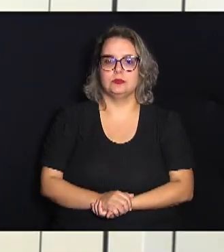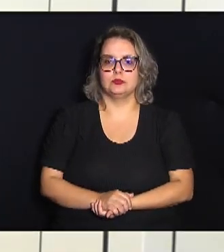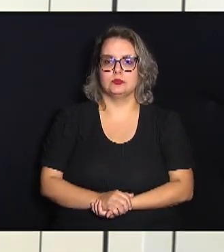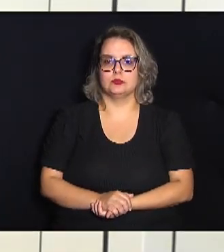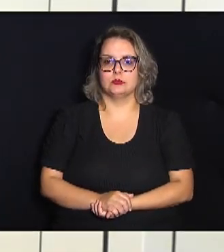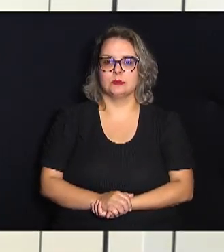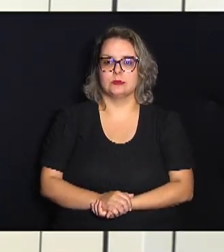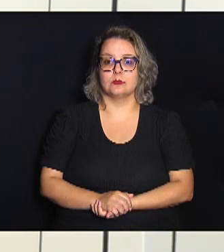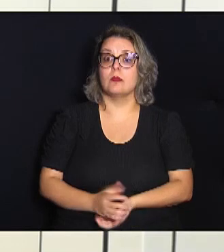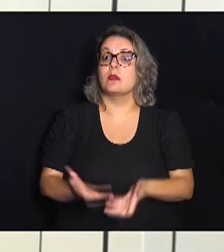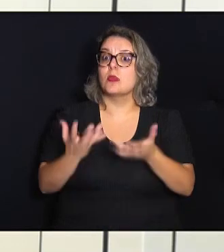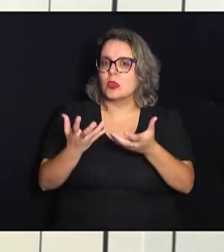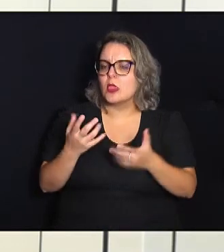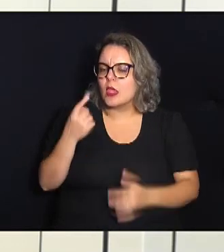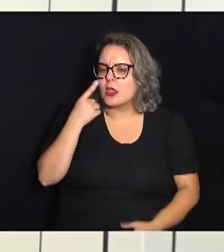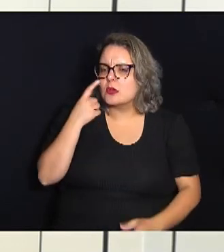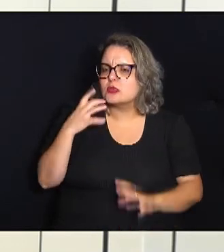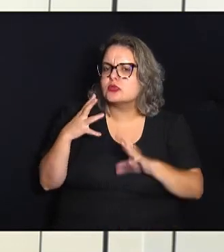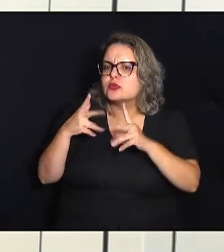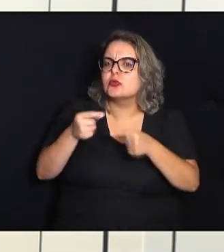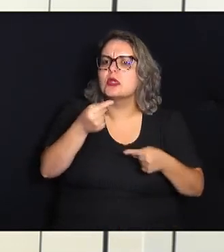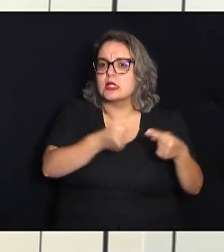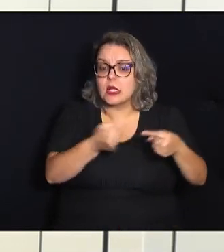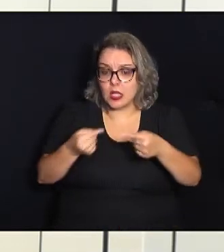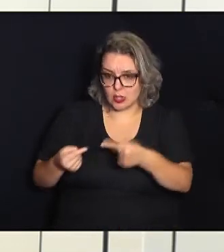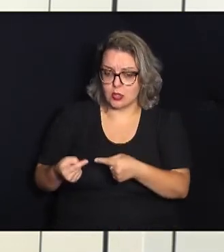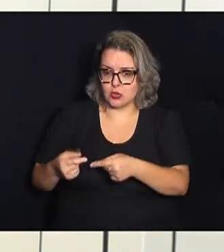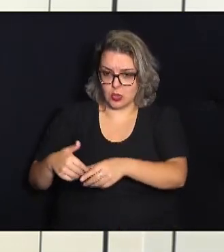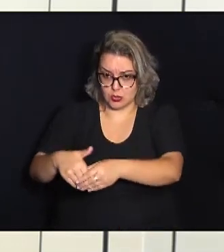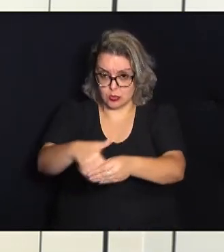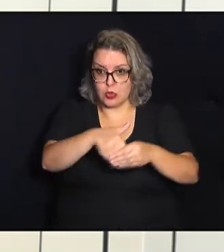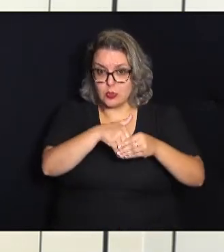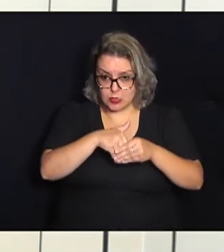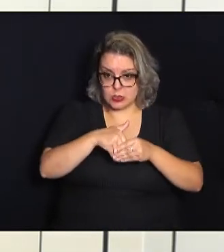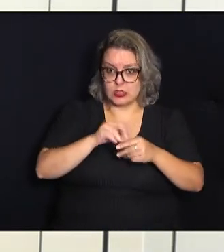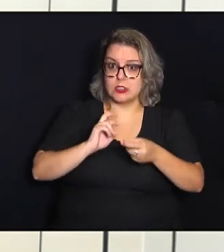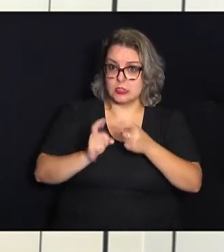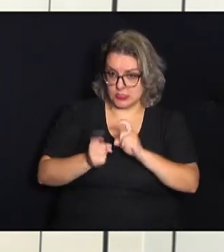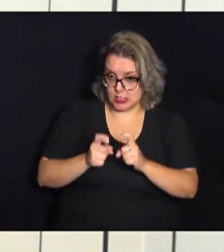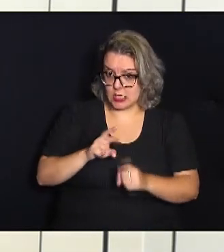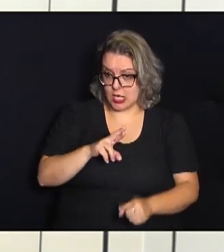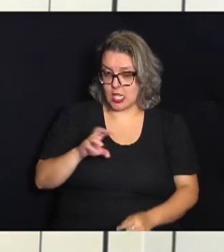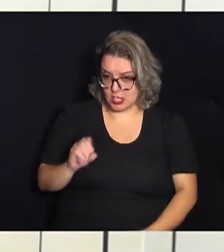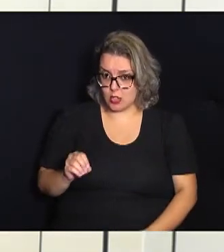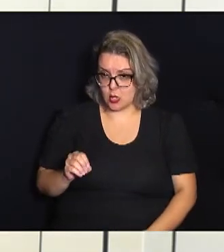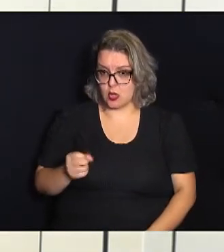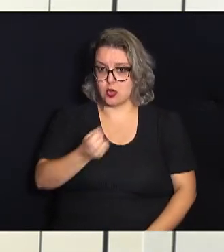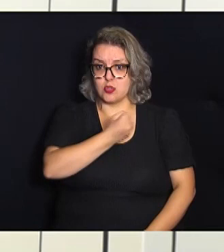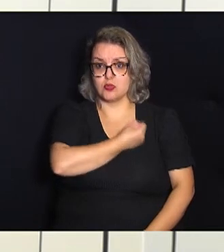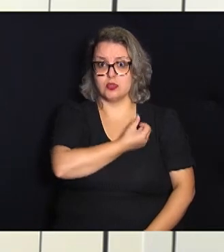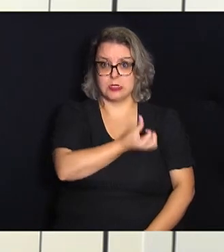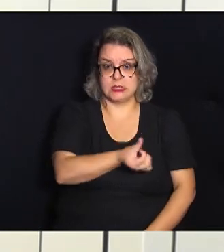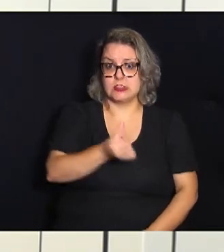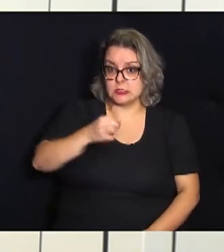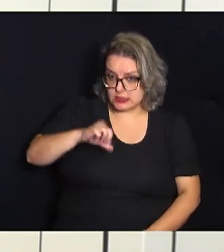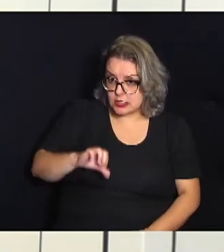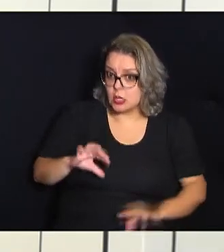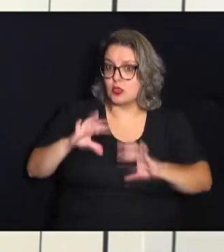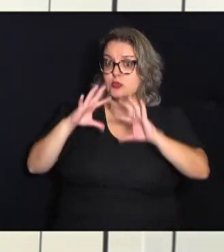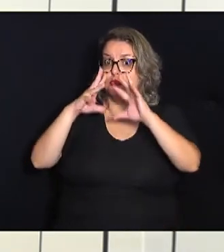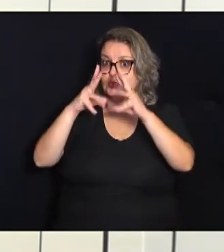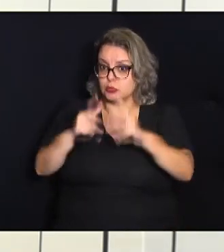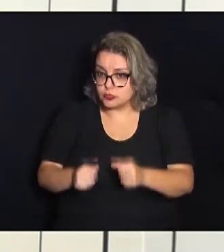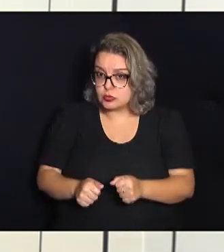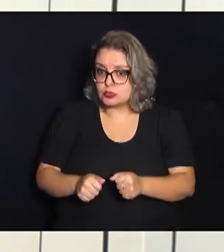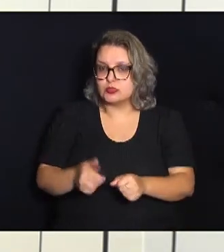Quer assistir todas as discussões e votações da reunião ordinária de número 69 na íntegra? É